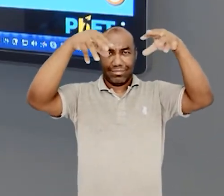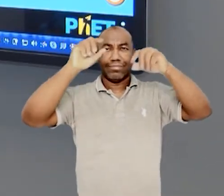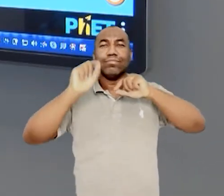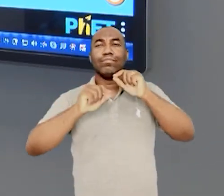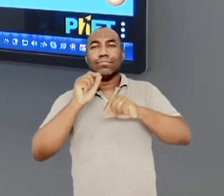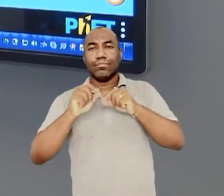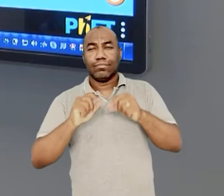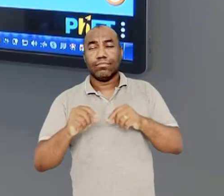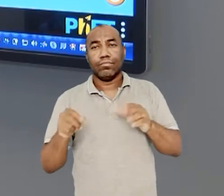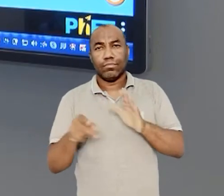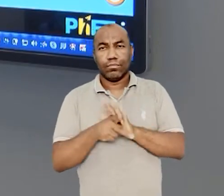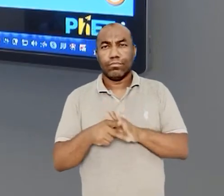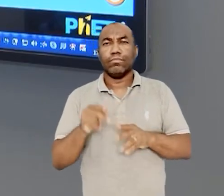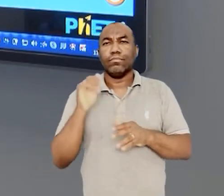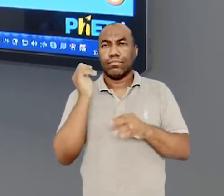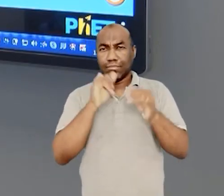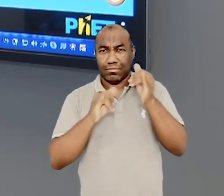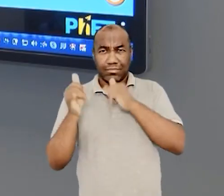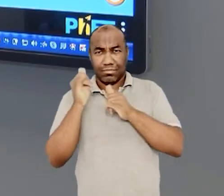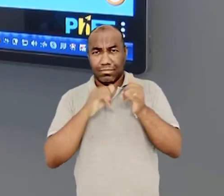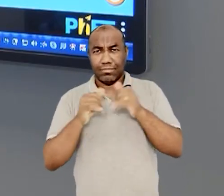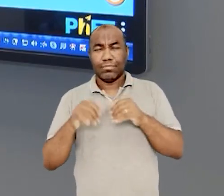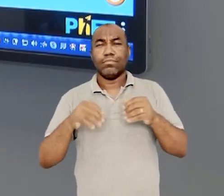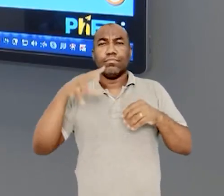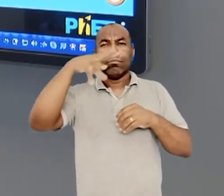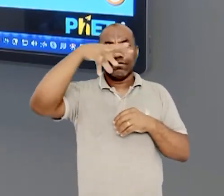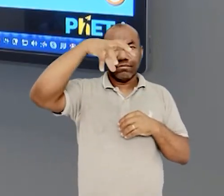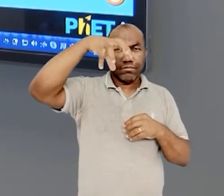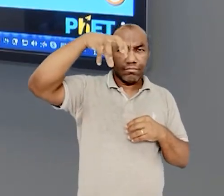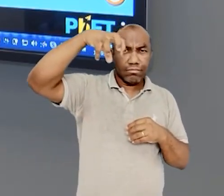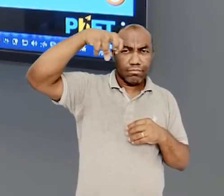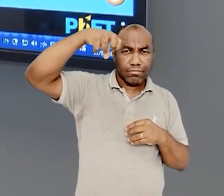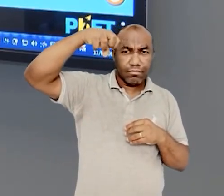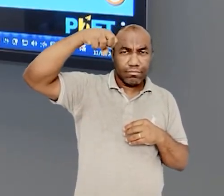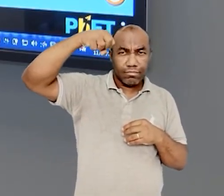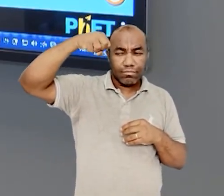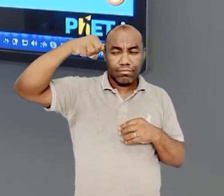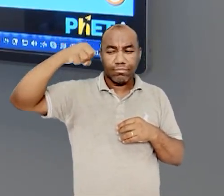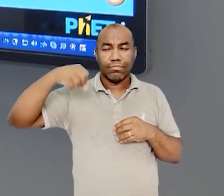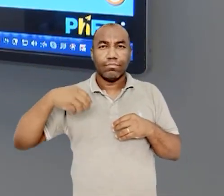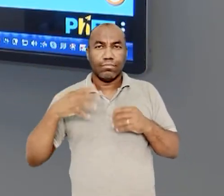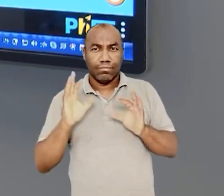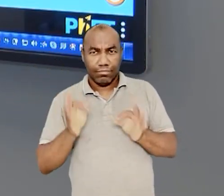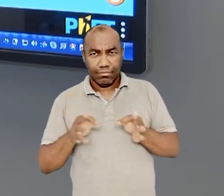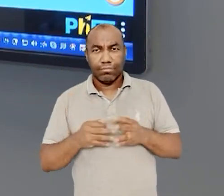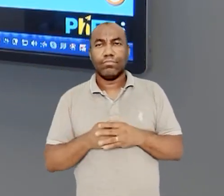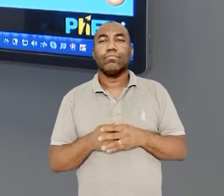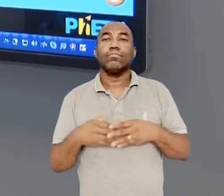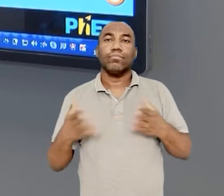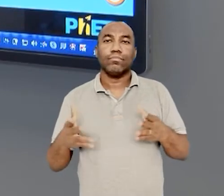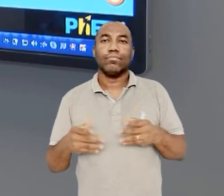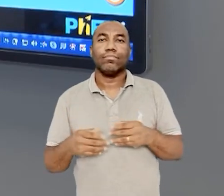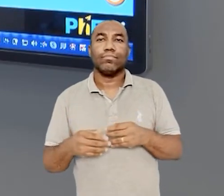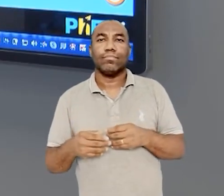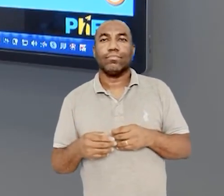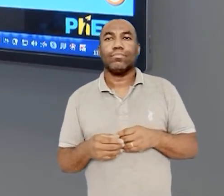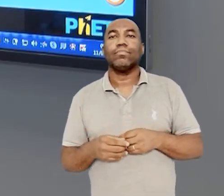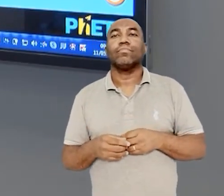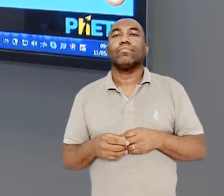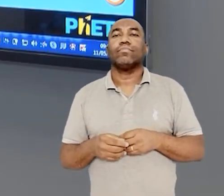surpresa. Como o brilho da lâmpada diminuiu significativamente. E